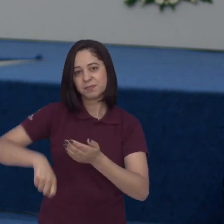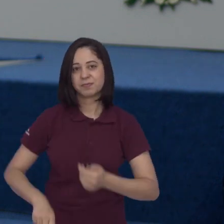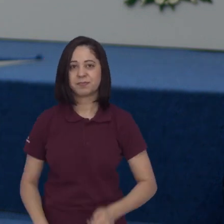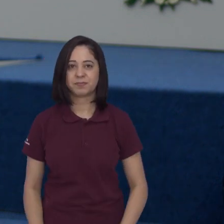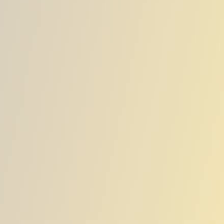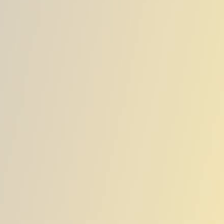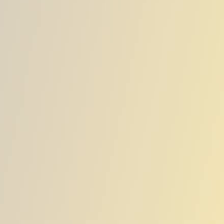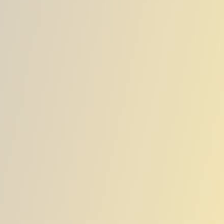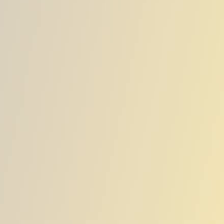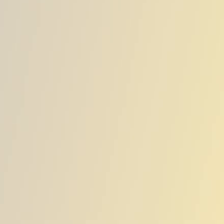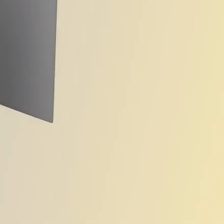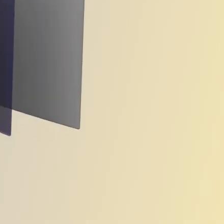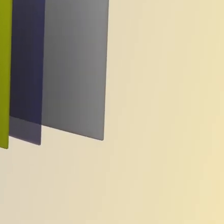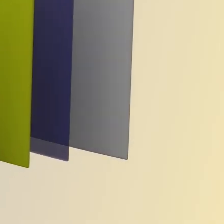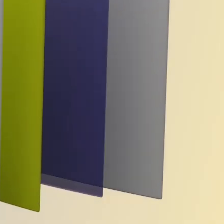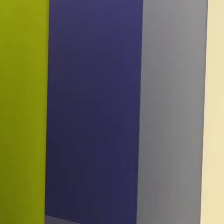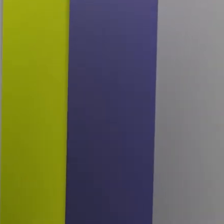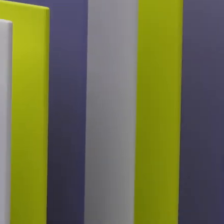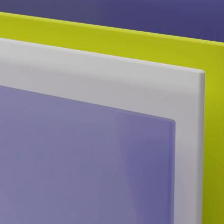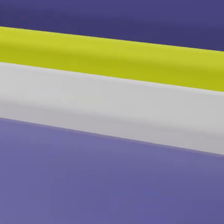dar o parecer.